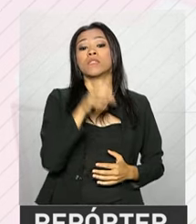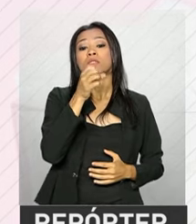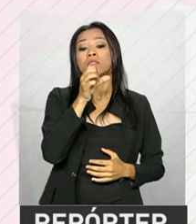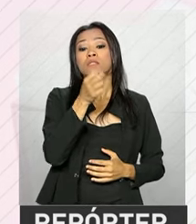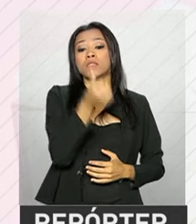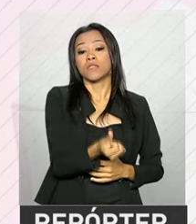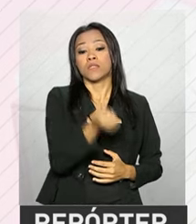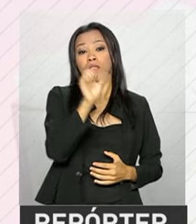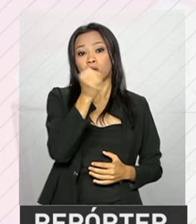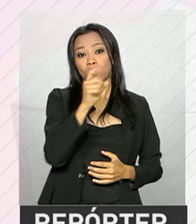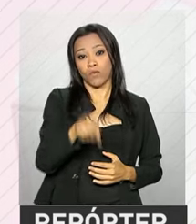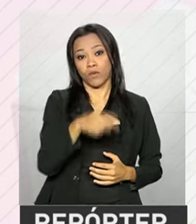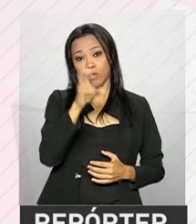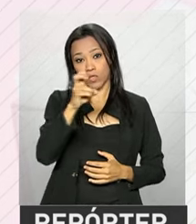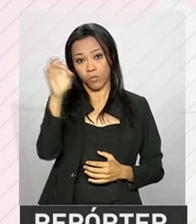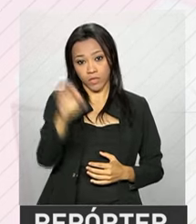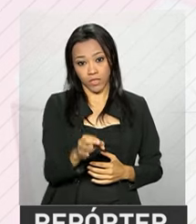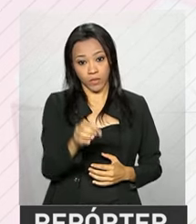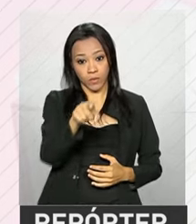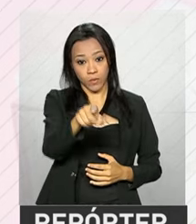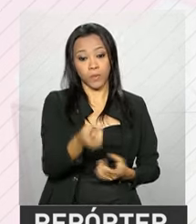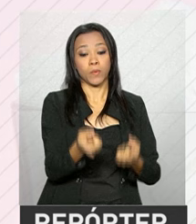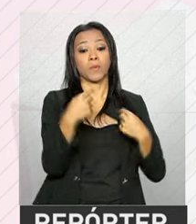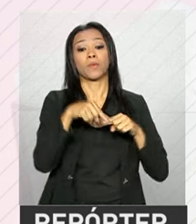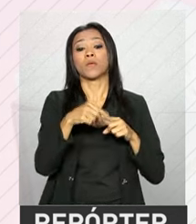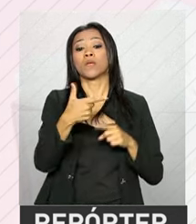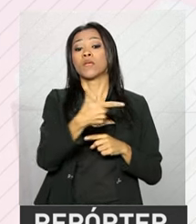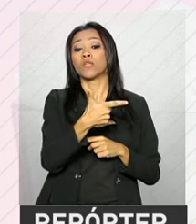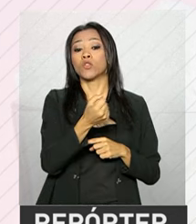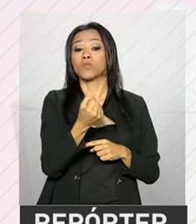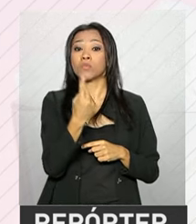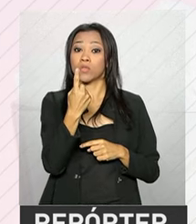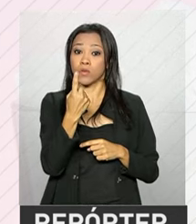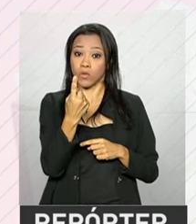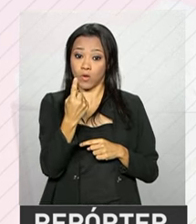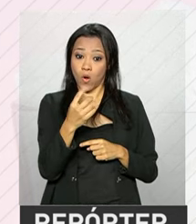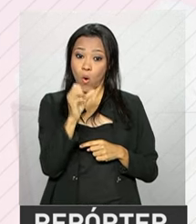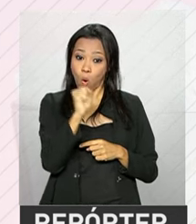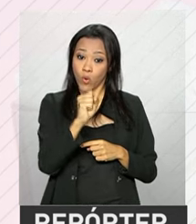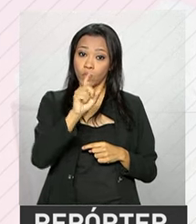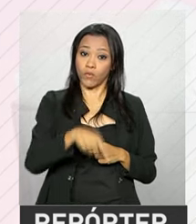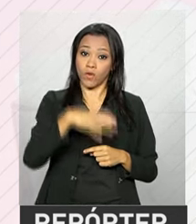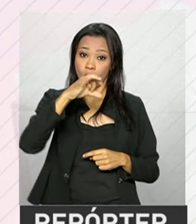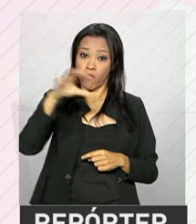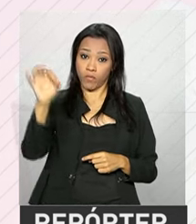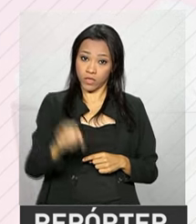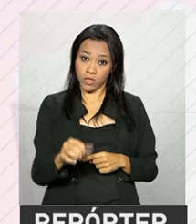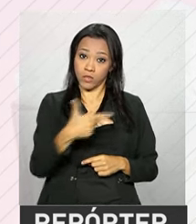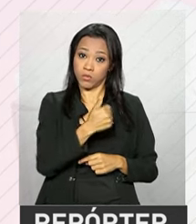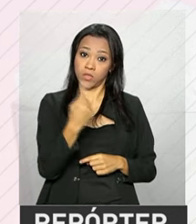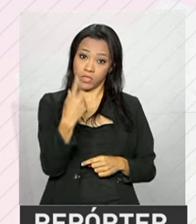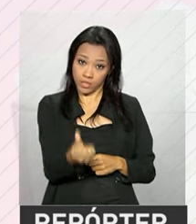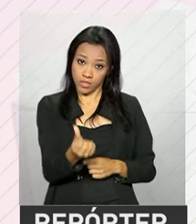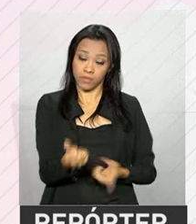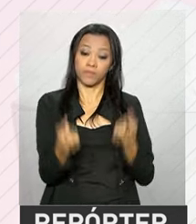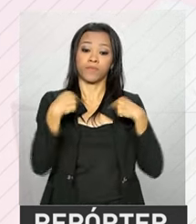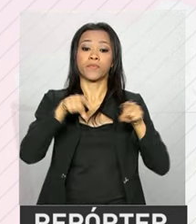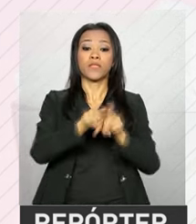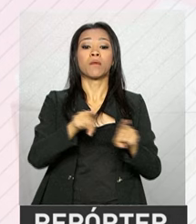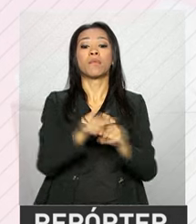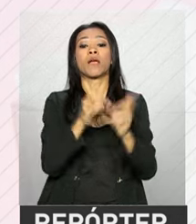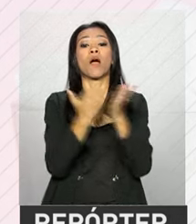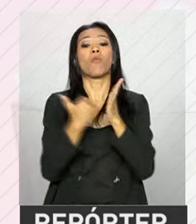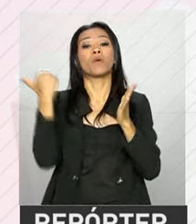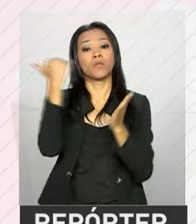61,8%. Passou de 5,5% em 2006 para 8,9% no último ano. Também